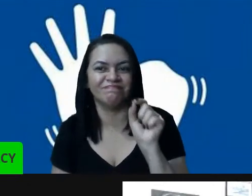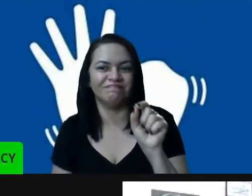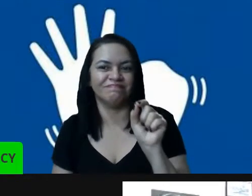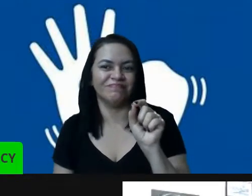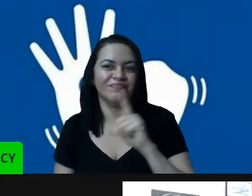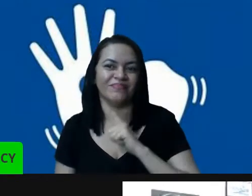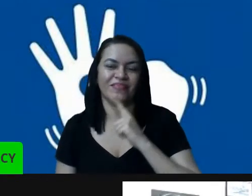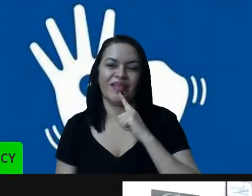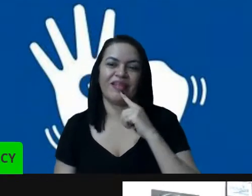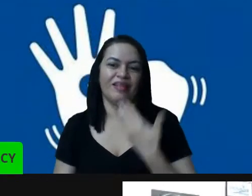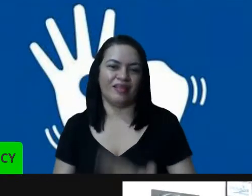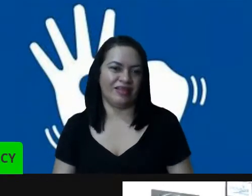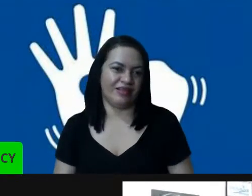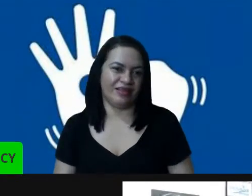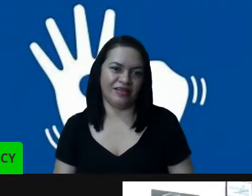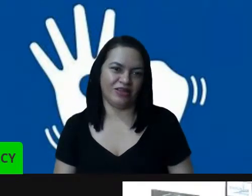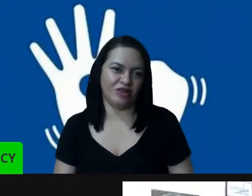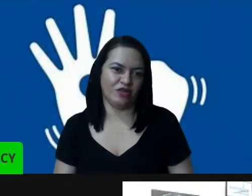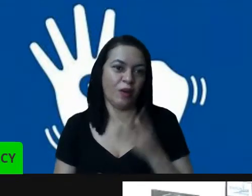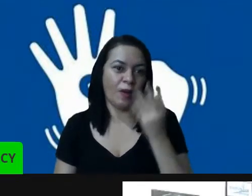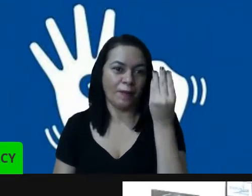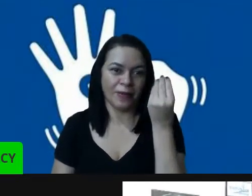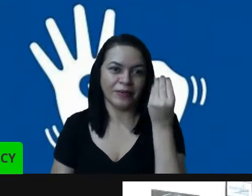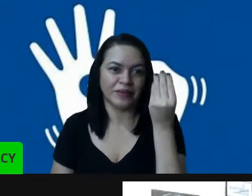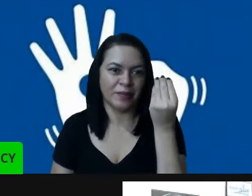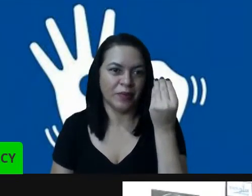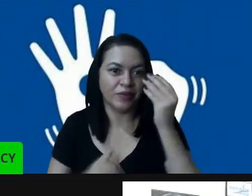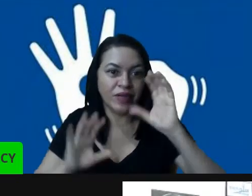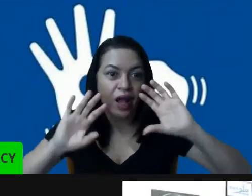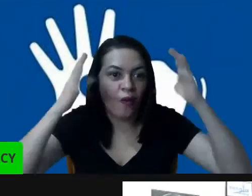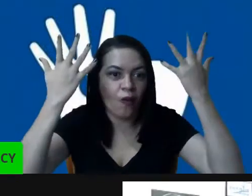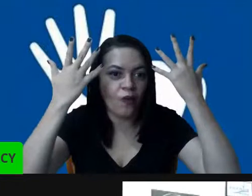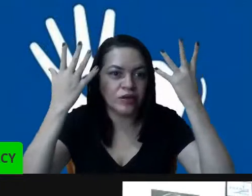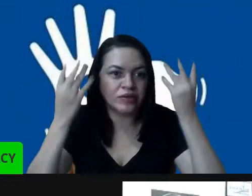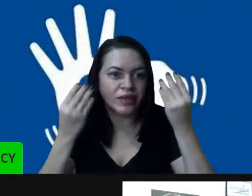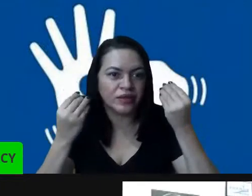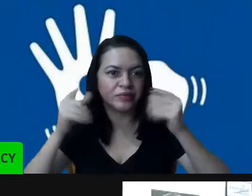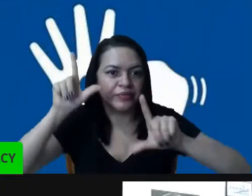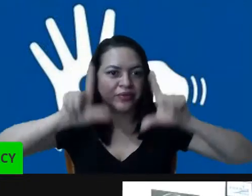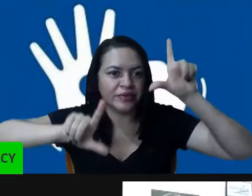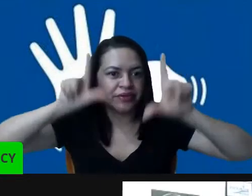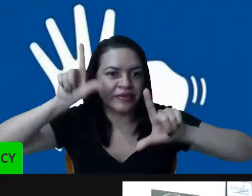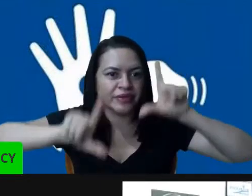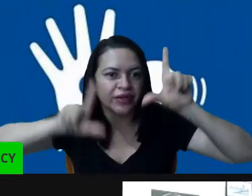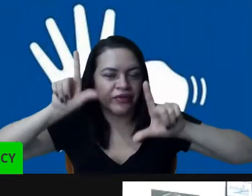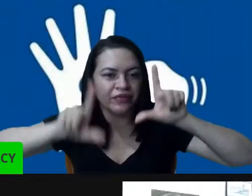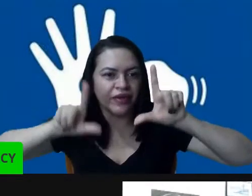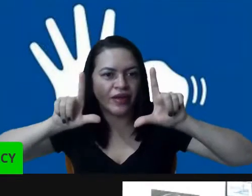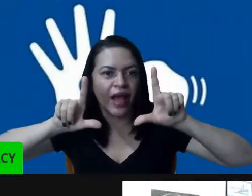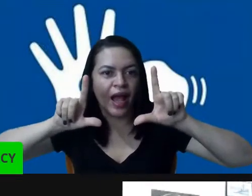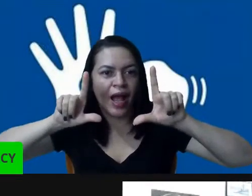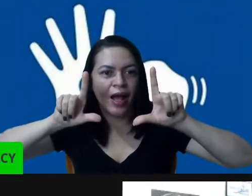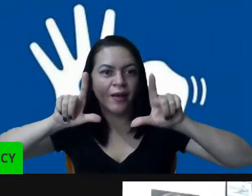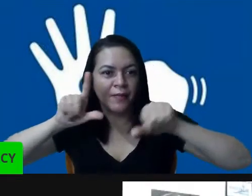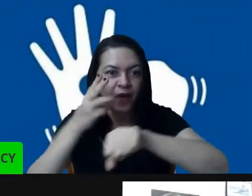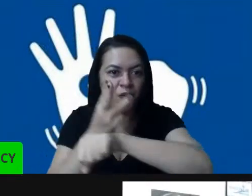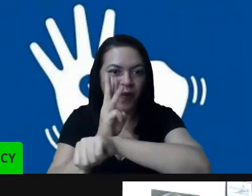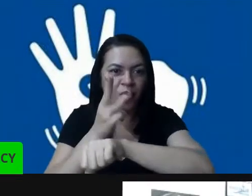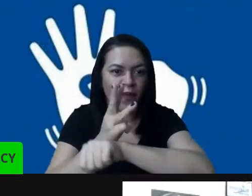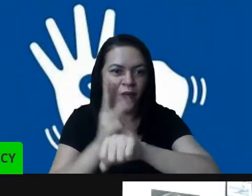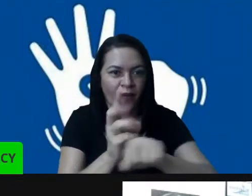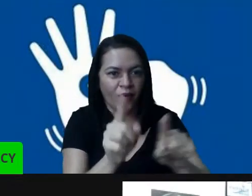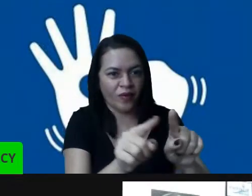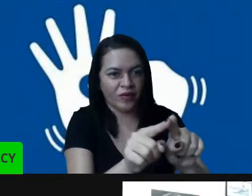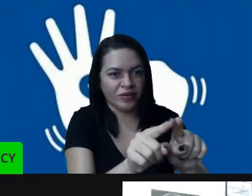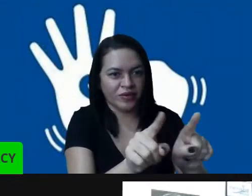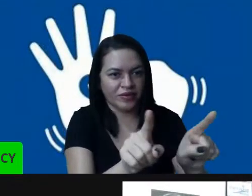né? Mas é muito isso. Acontece demais na TV. Aponte a câmera do seu celular para o nosso QR Code que está aparecendo